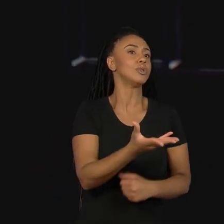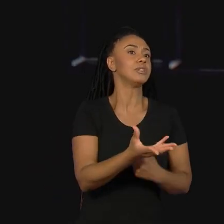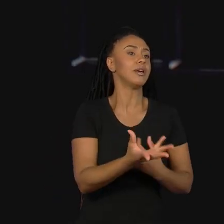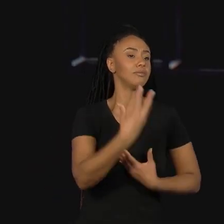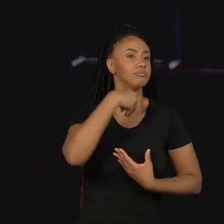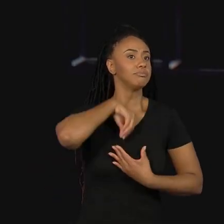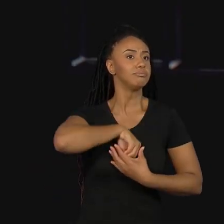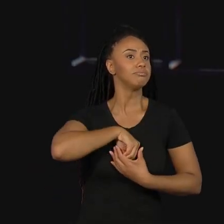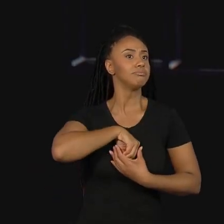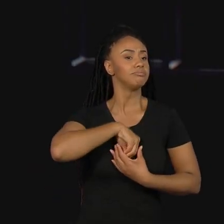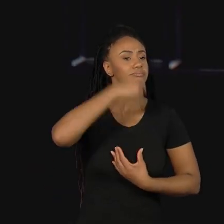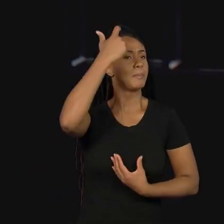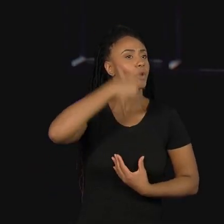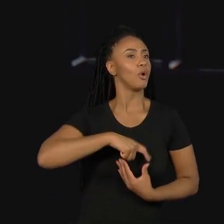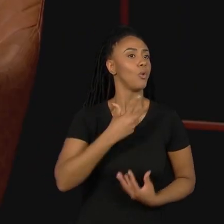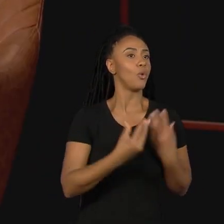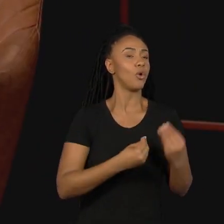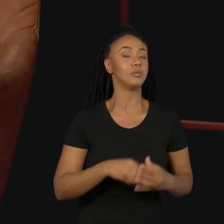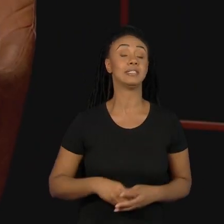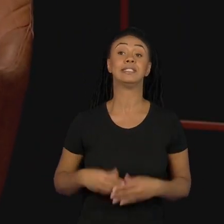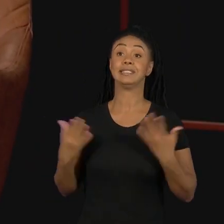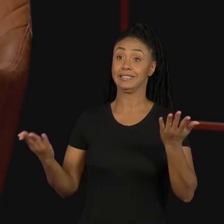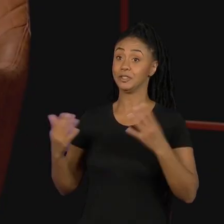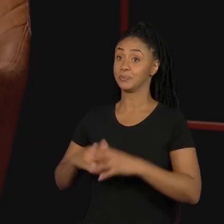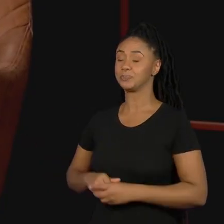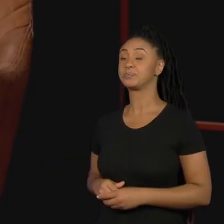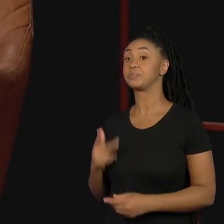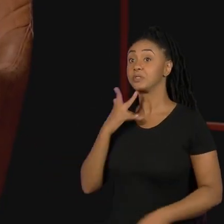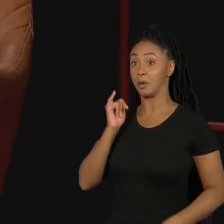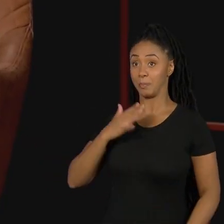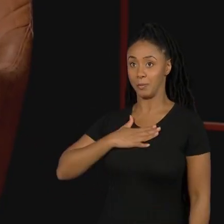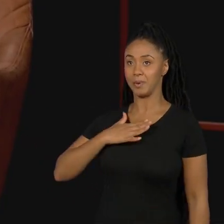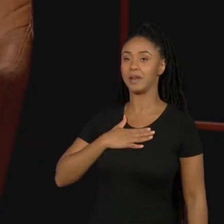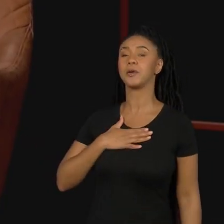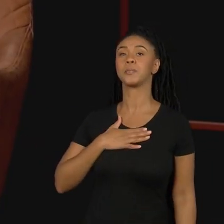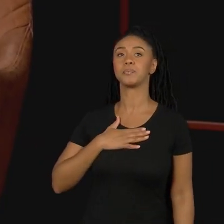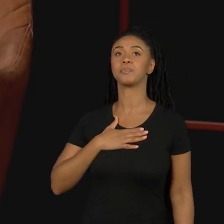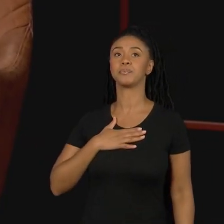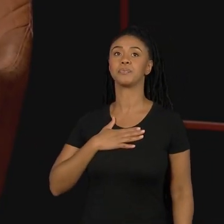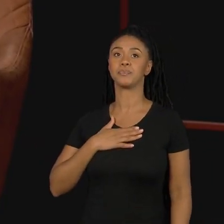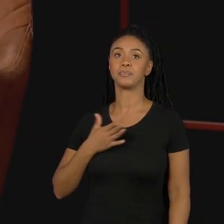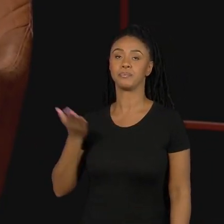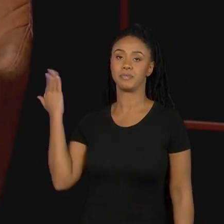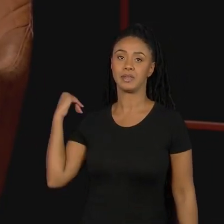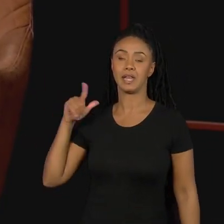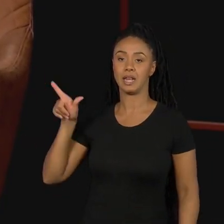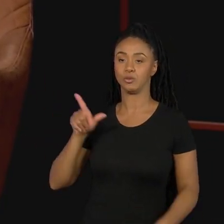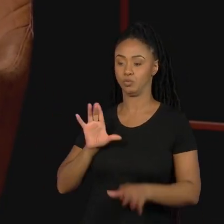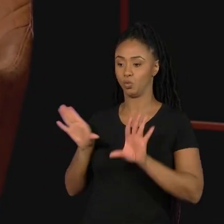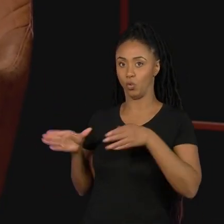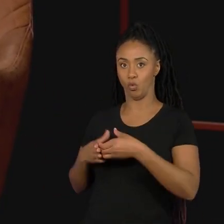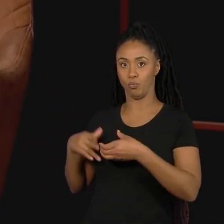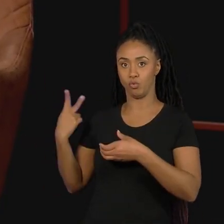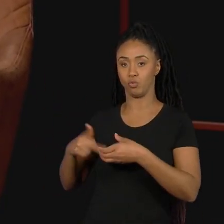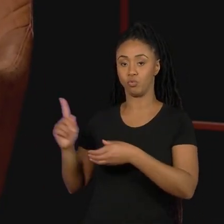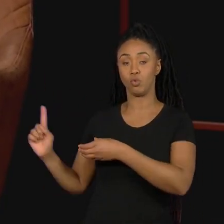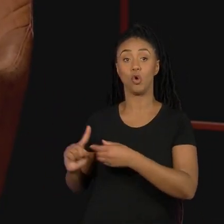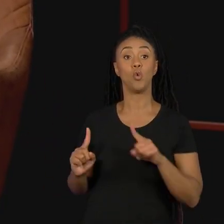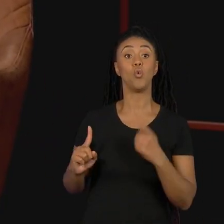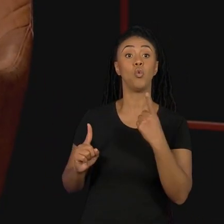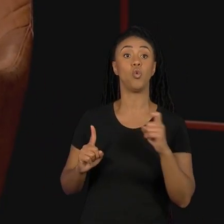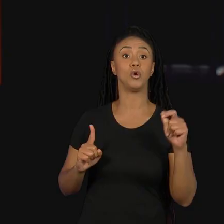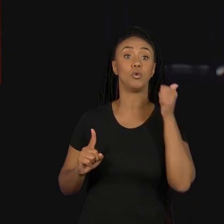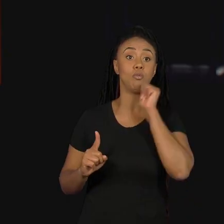influenciou tua personalidade? Veja bem, meu pai, da colônia de búlgaros, foi o único que casou com uma